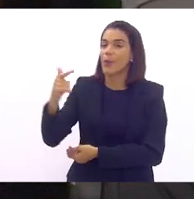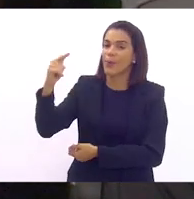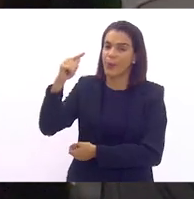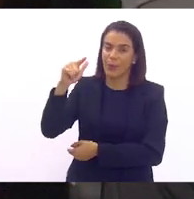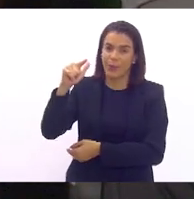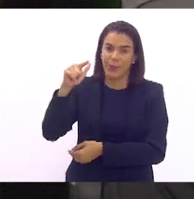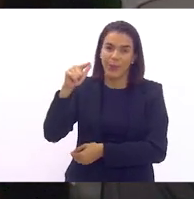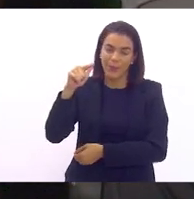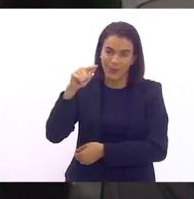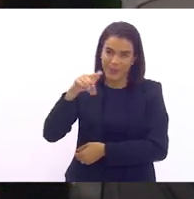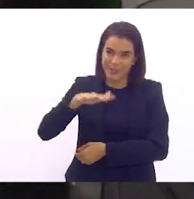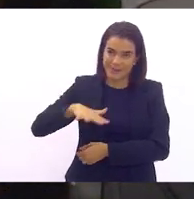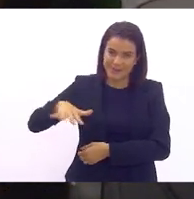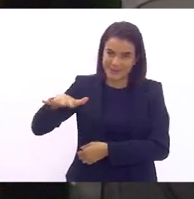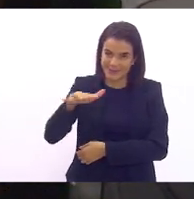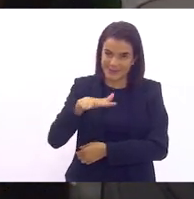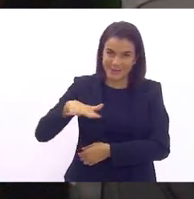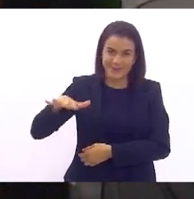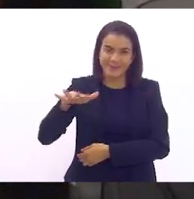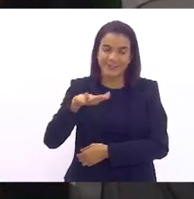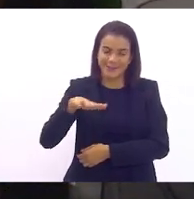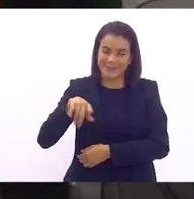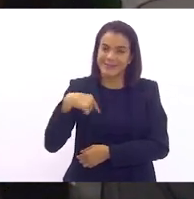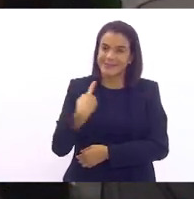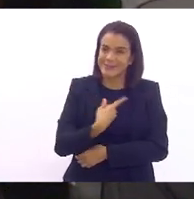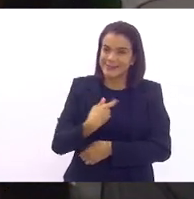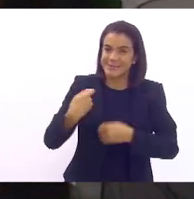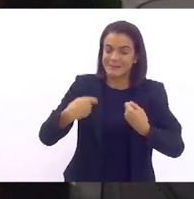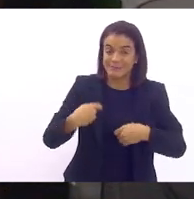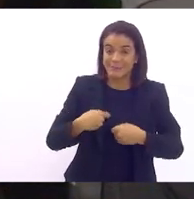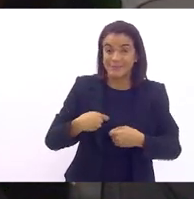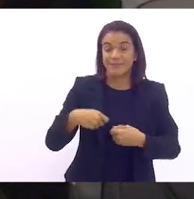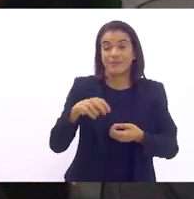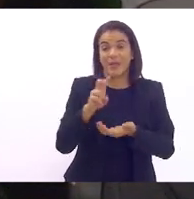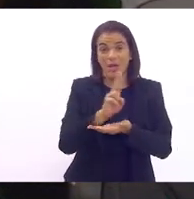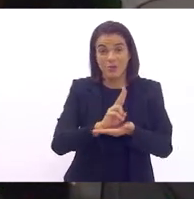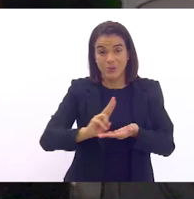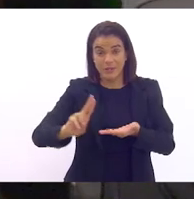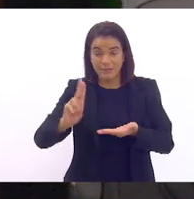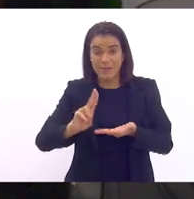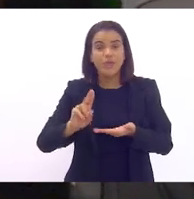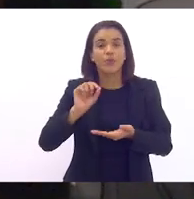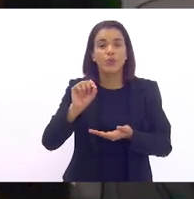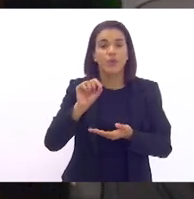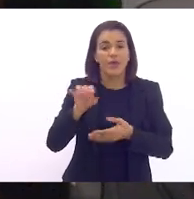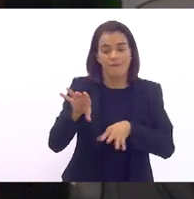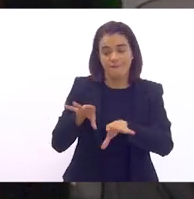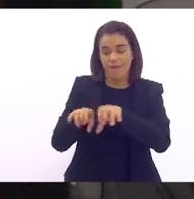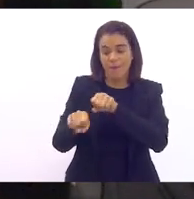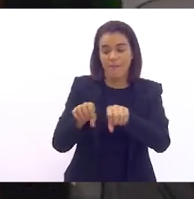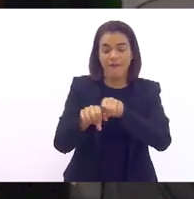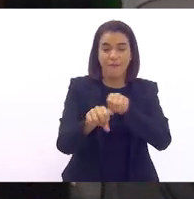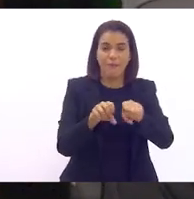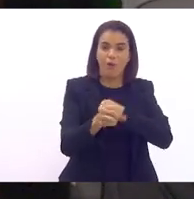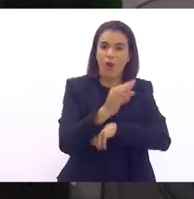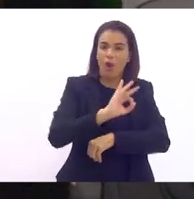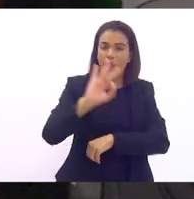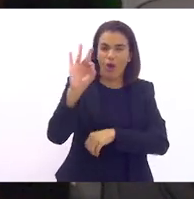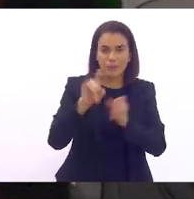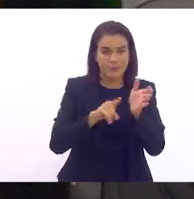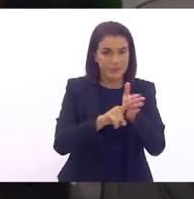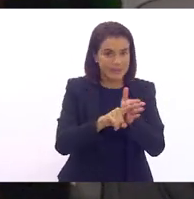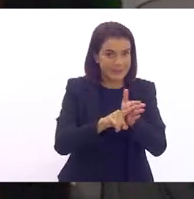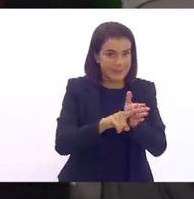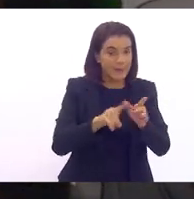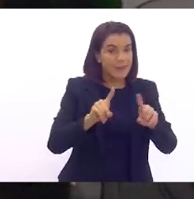vertente que a gente vai ter que trabalhar né as Universidades preparam bons pesquisadores mas